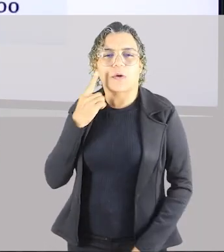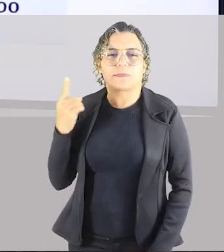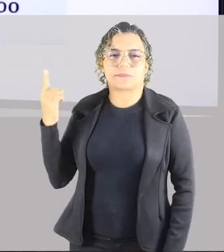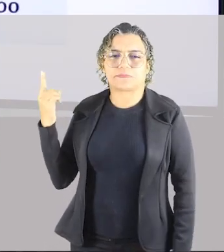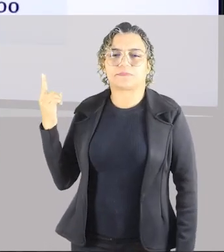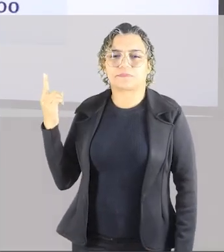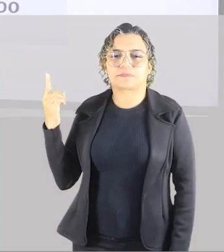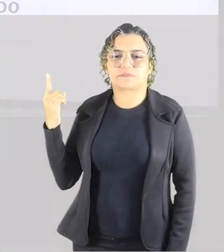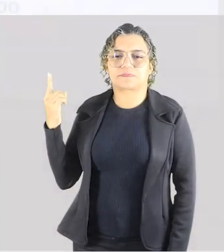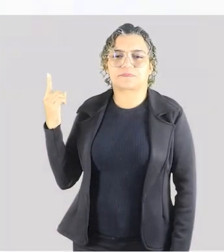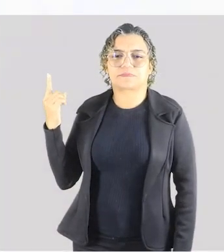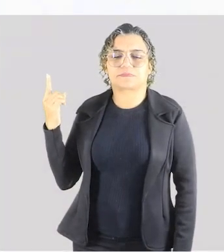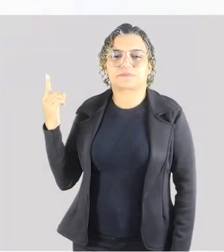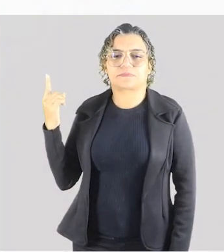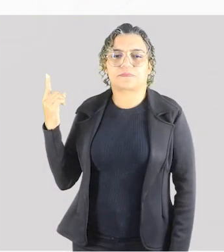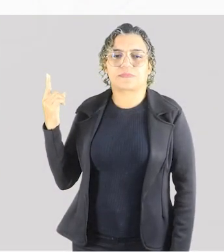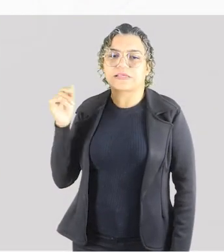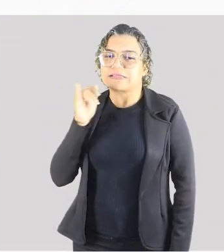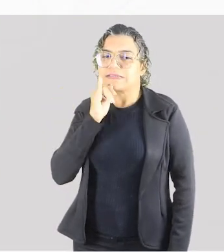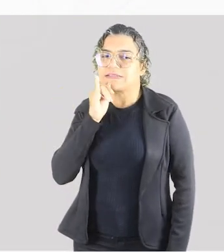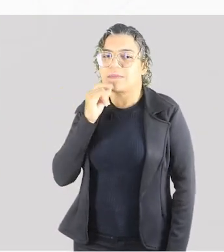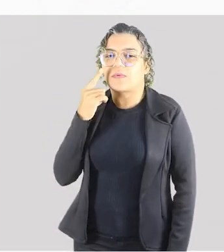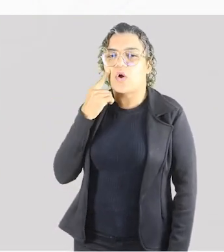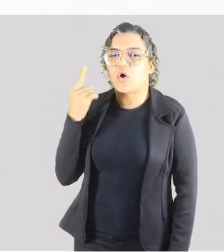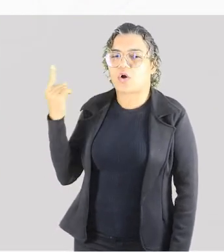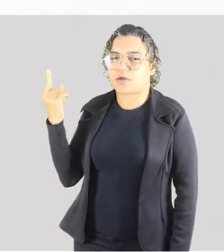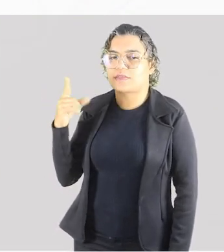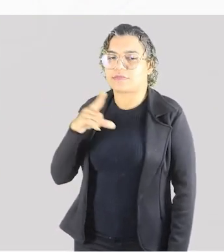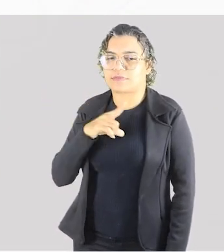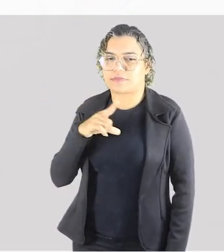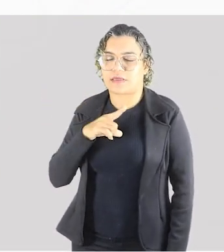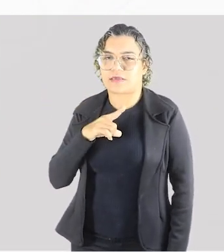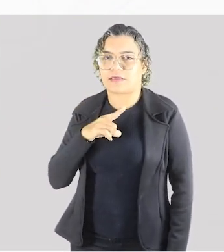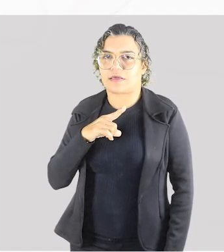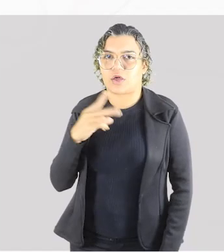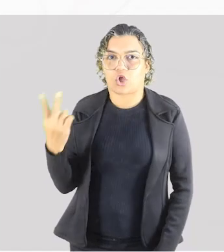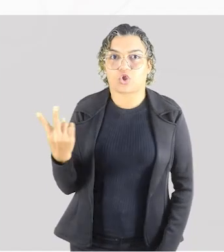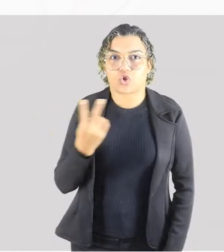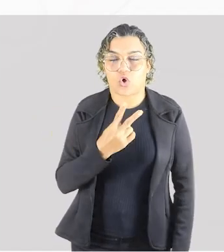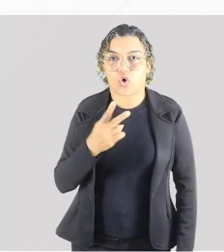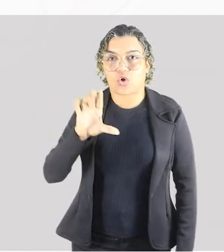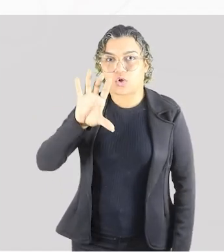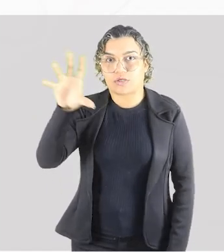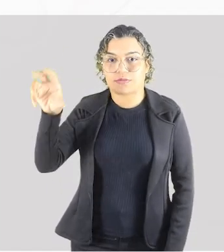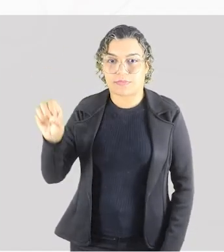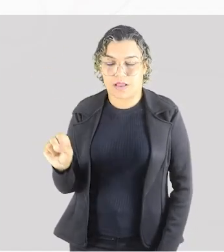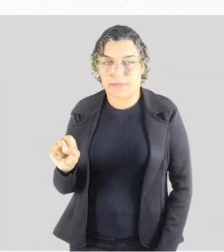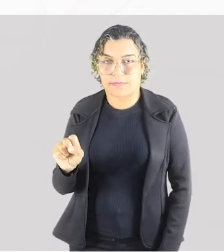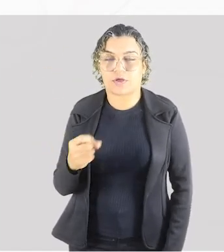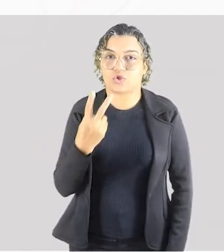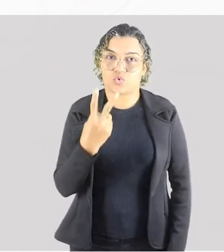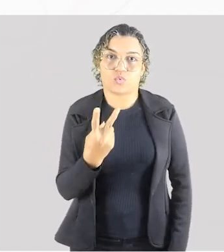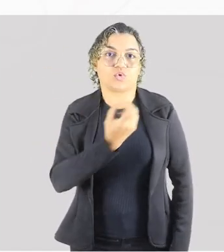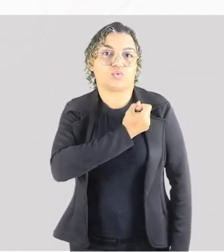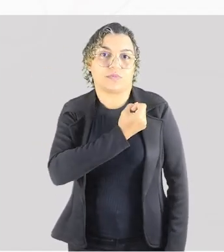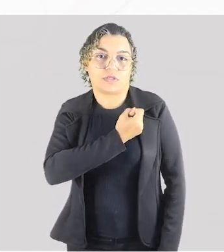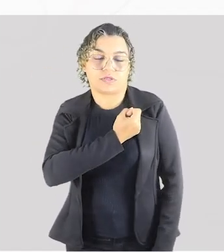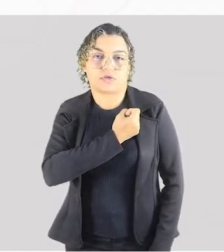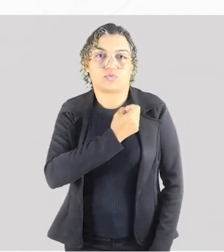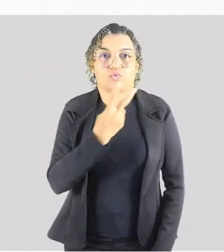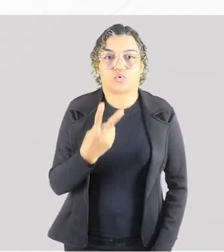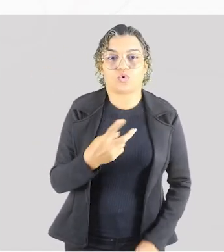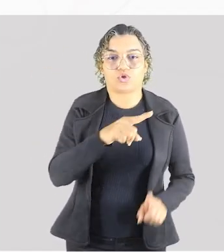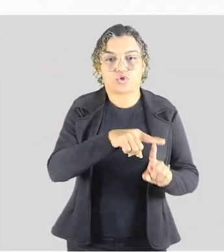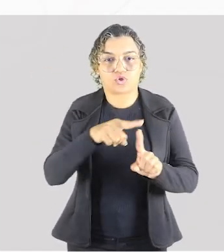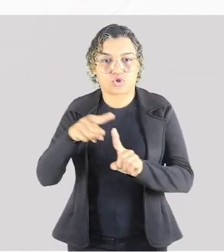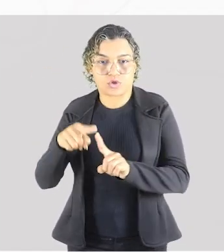logo essa imagem para vocês, tá? Veja, por exemplo, que eu tenho 2 mapas, tenho 2 numerações e tenho 2 tipos,